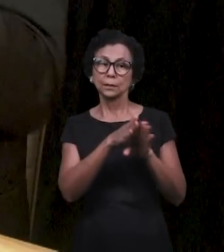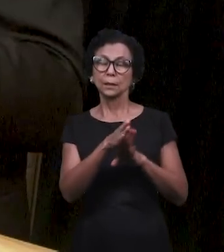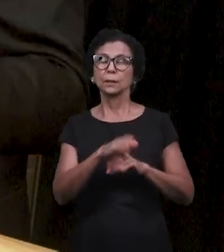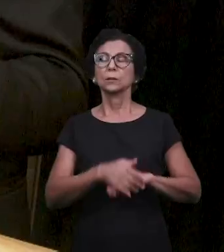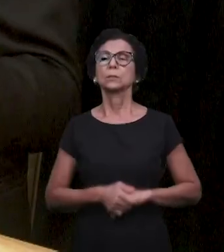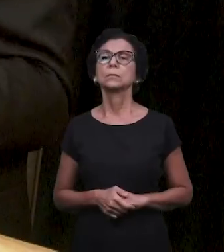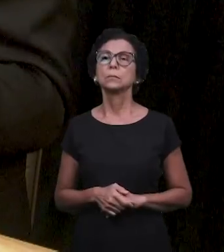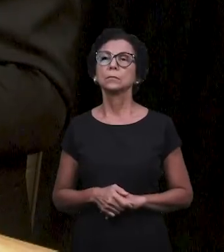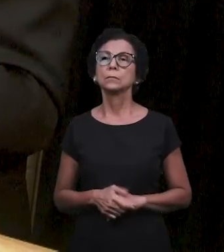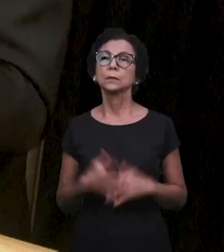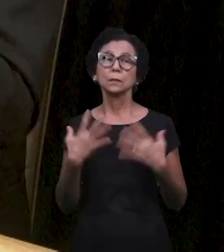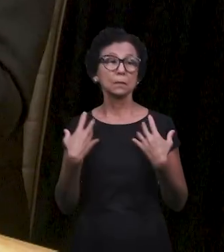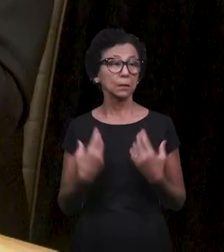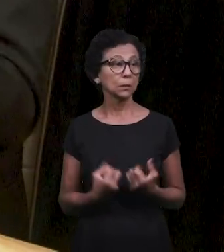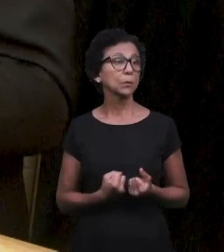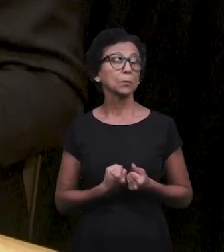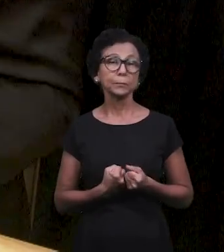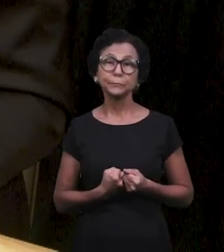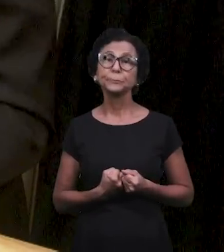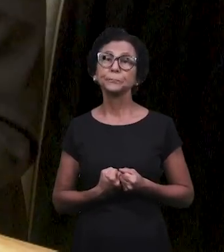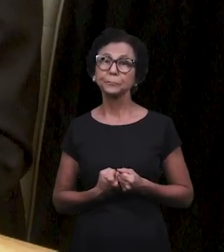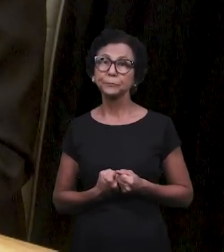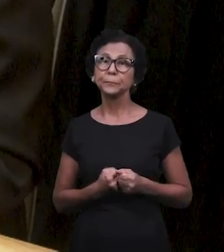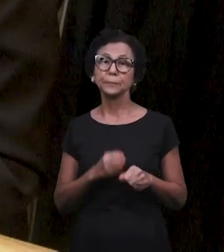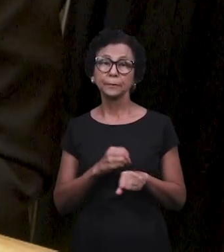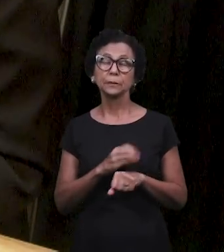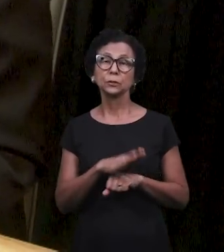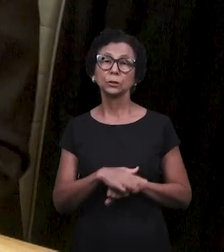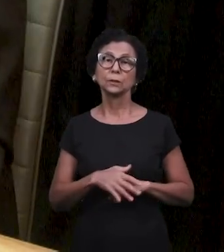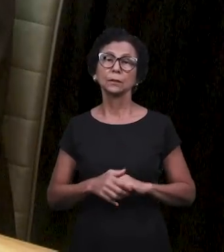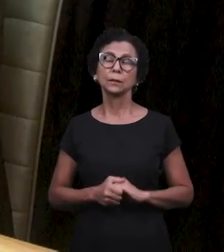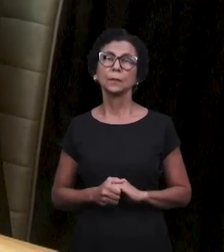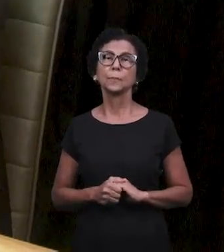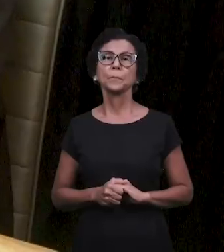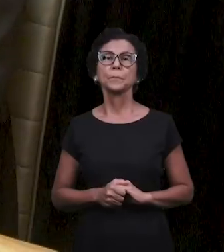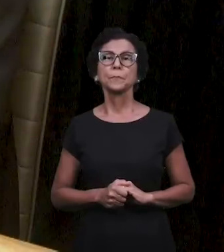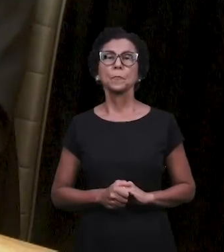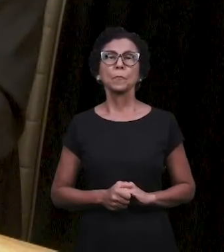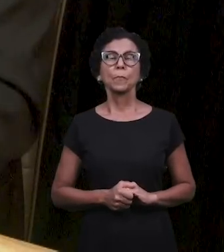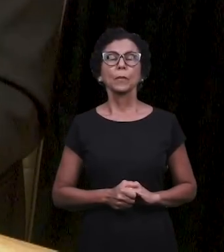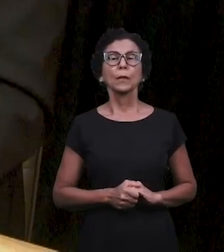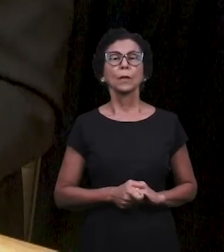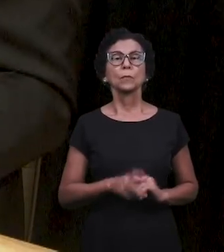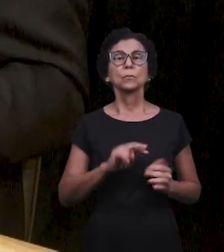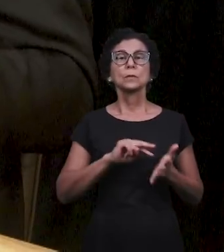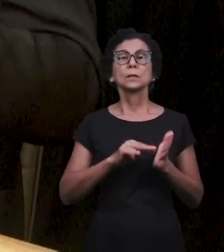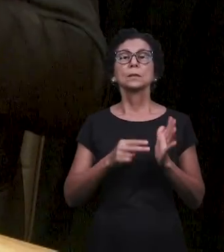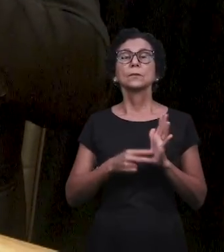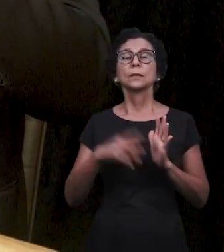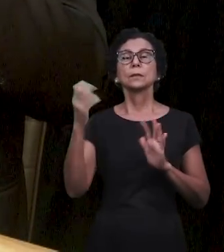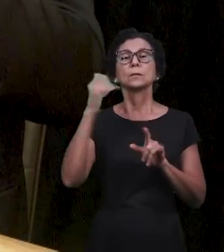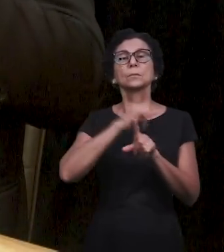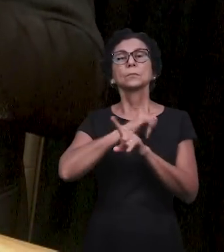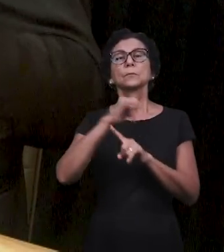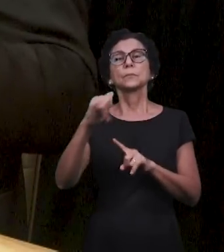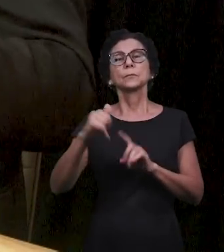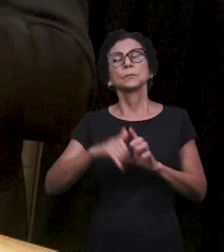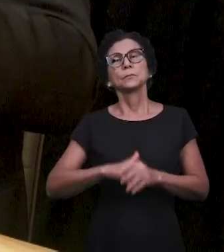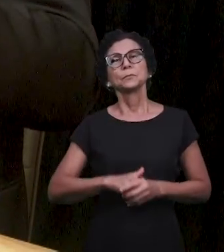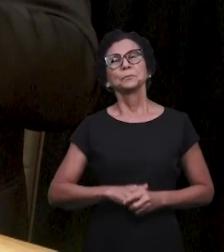para nós, também tem uma figura profética para nós, tem um ensino para nós, que fala de como o